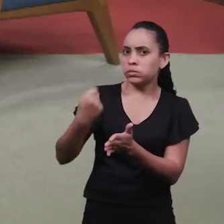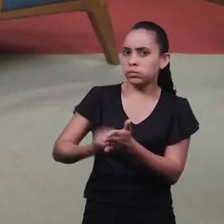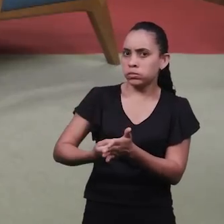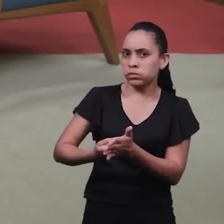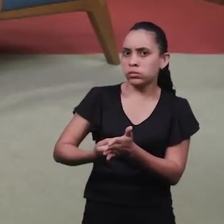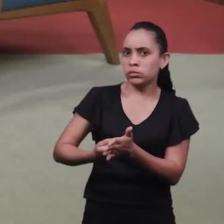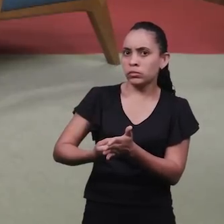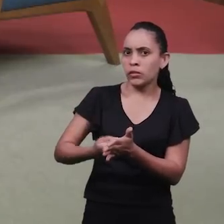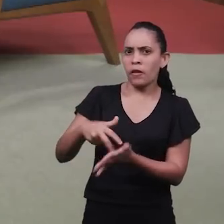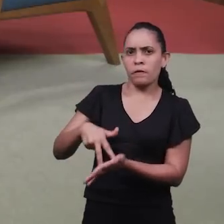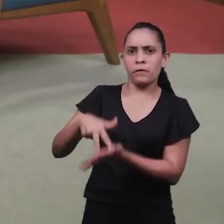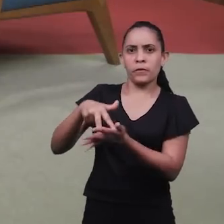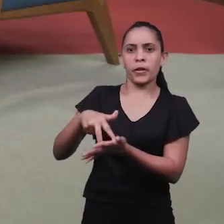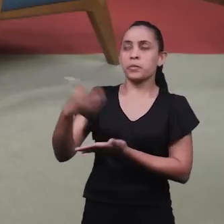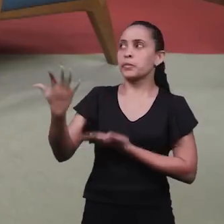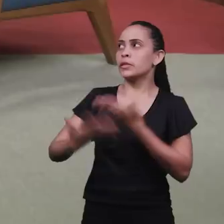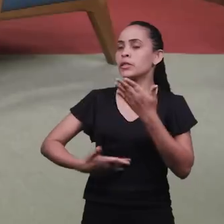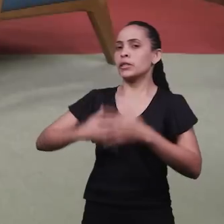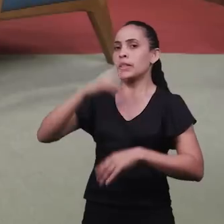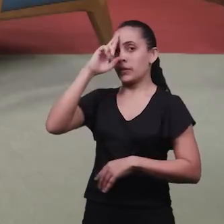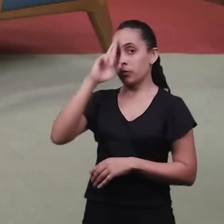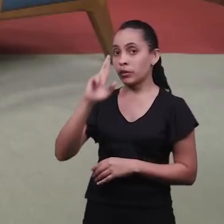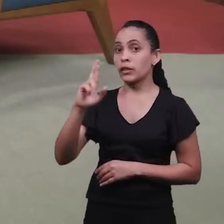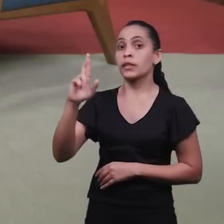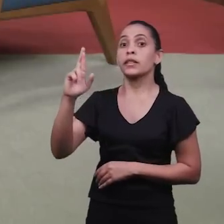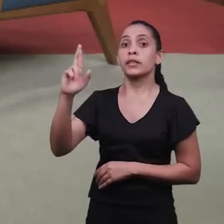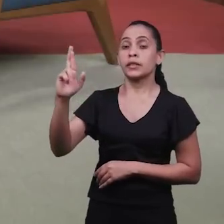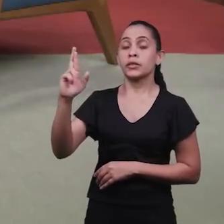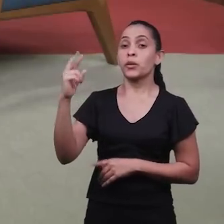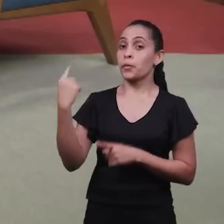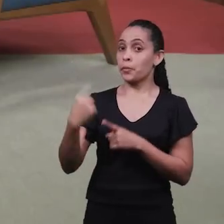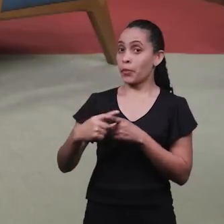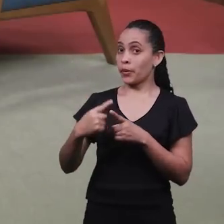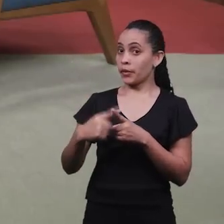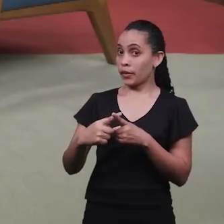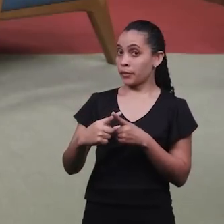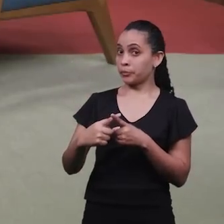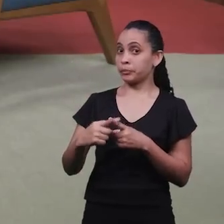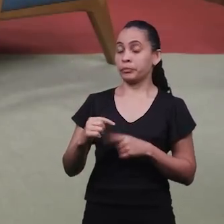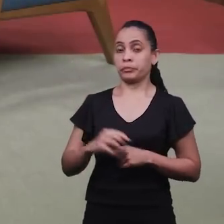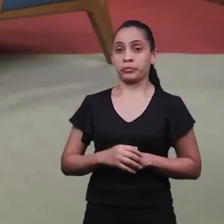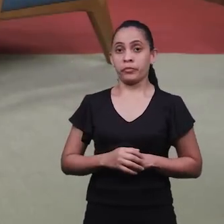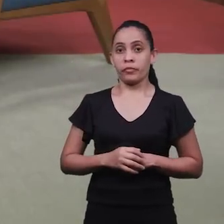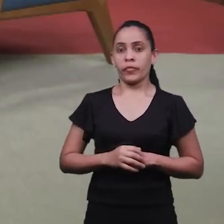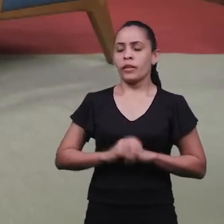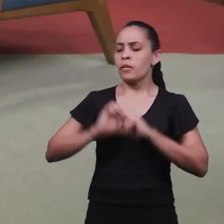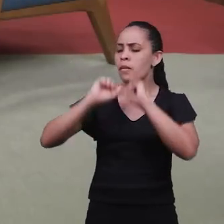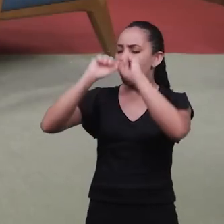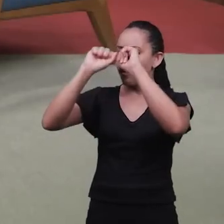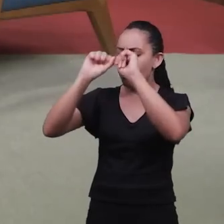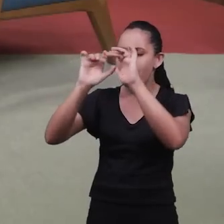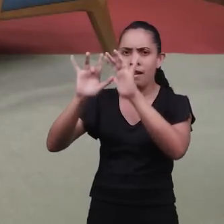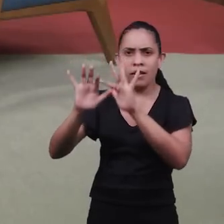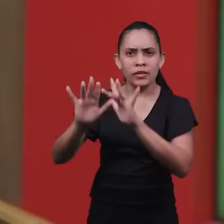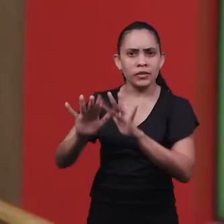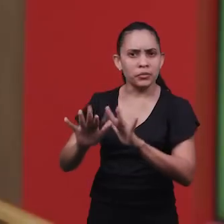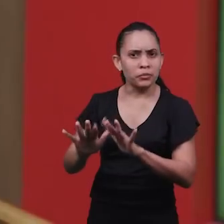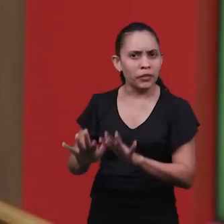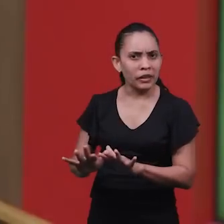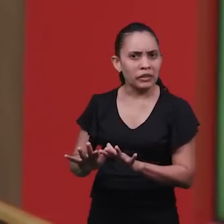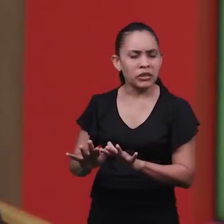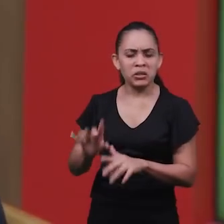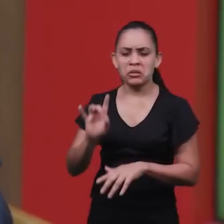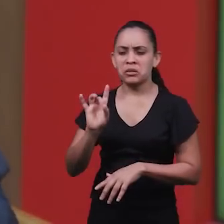e permanece servindo ao Senhor, porque ela, da mesma maneira, é nutrida não